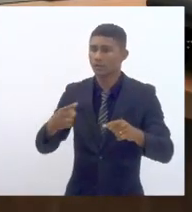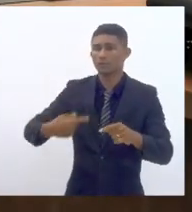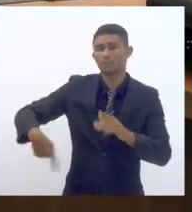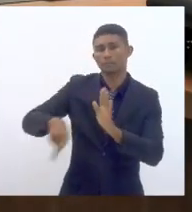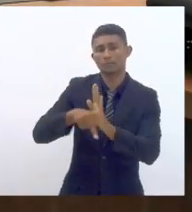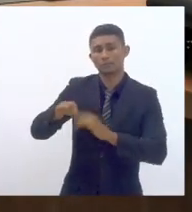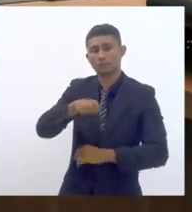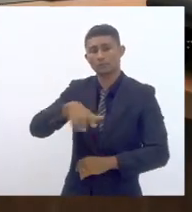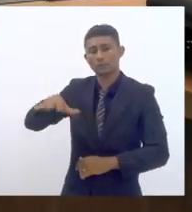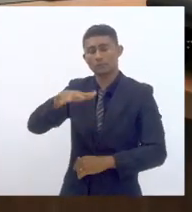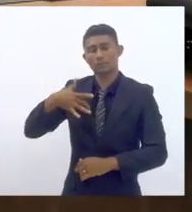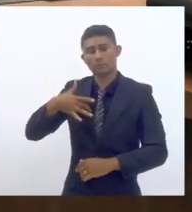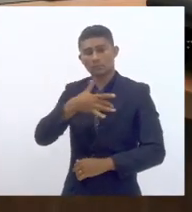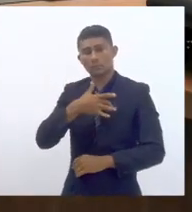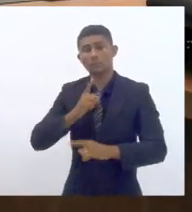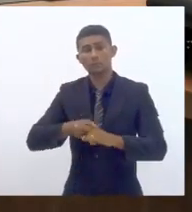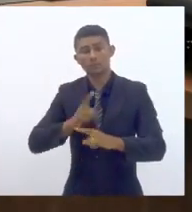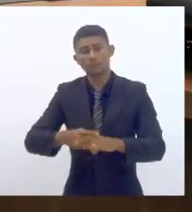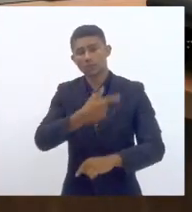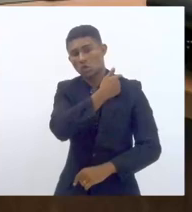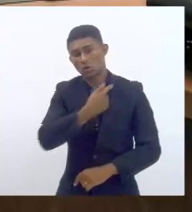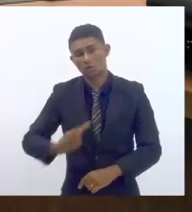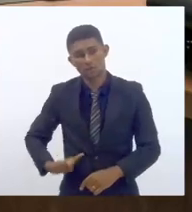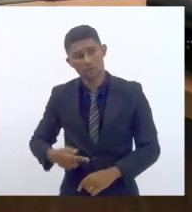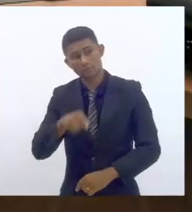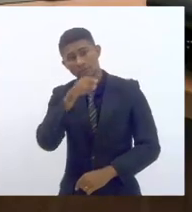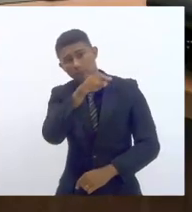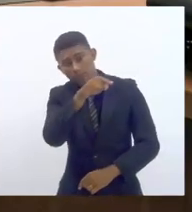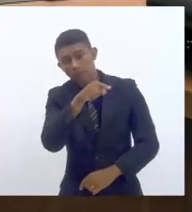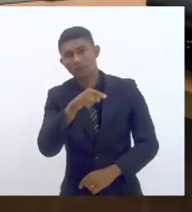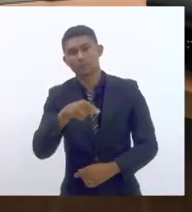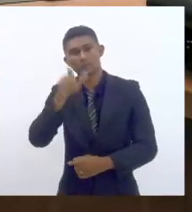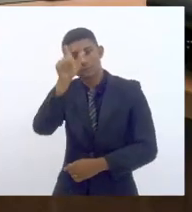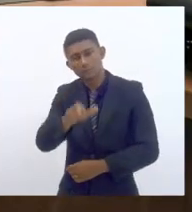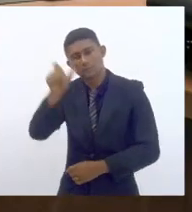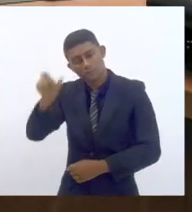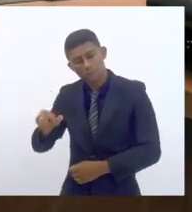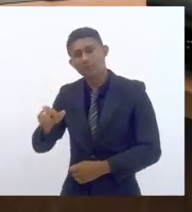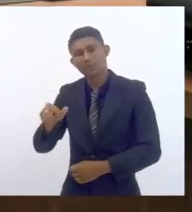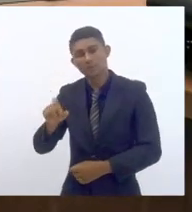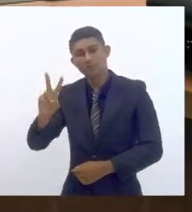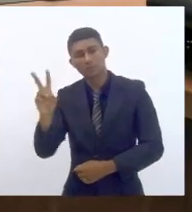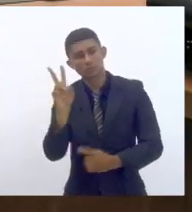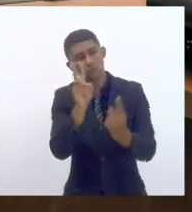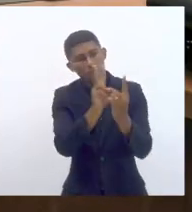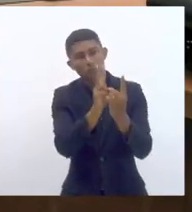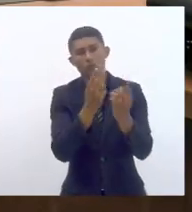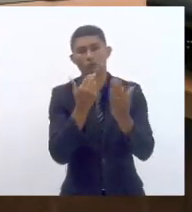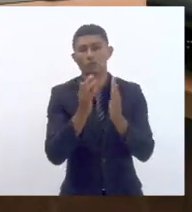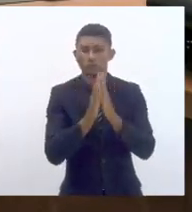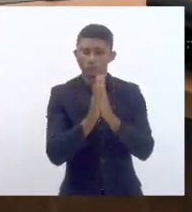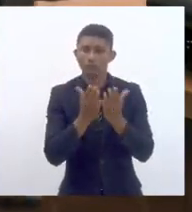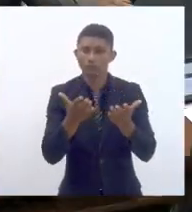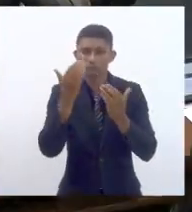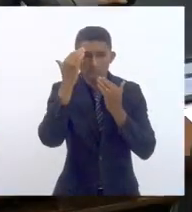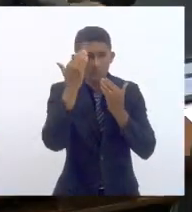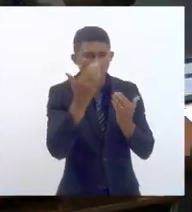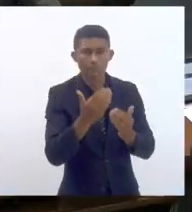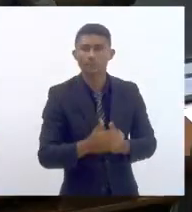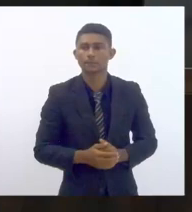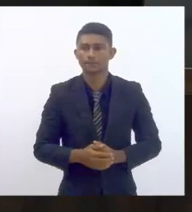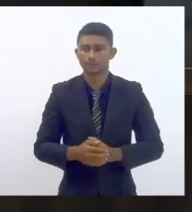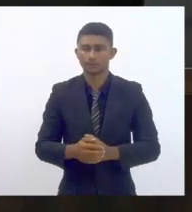o governo está lá conversando com o secretário de Saúde e com o secretário de Fazenda. Obrigado, presidente. Conversei aqui